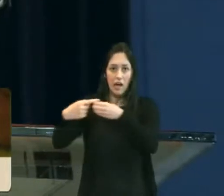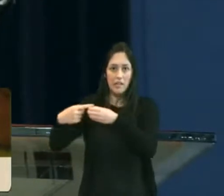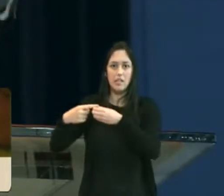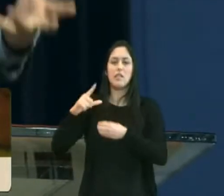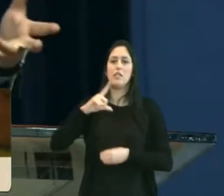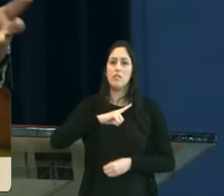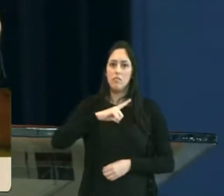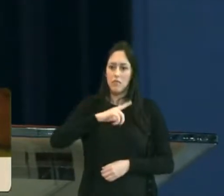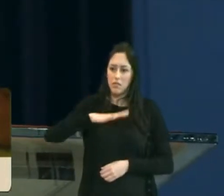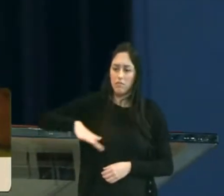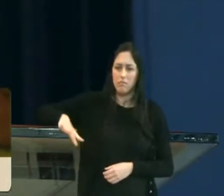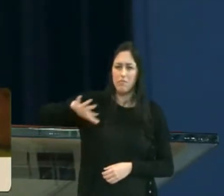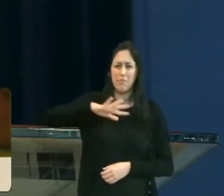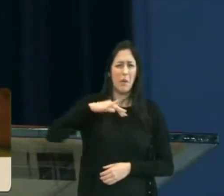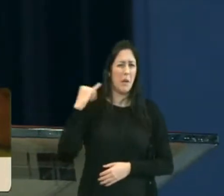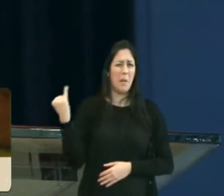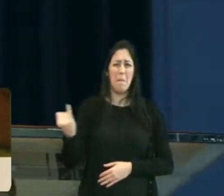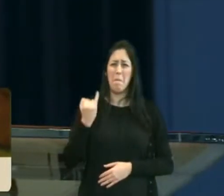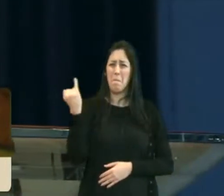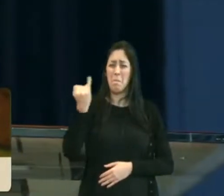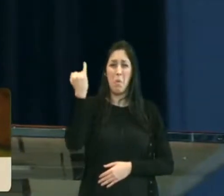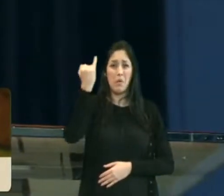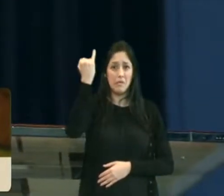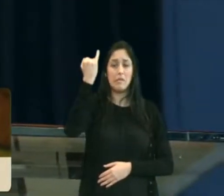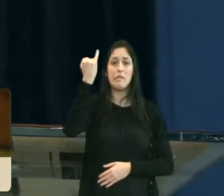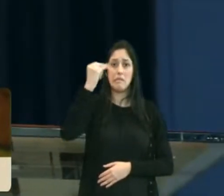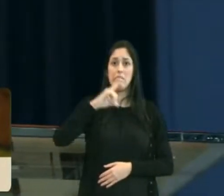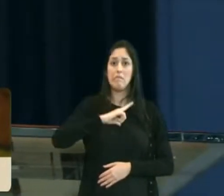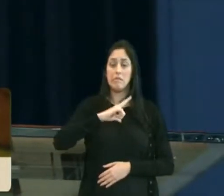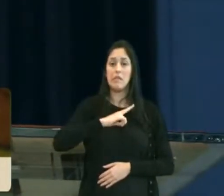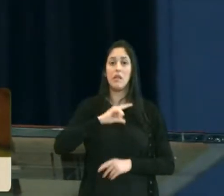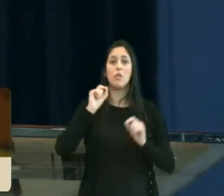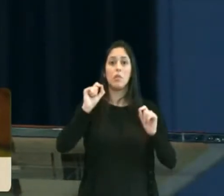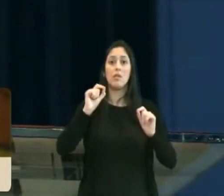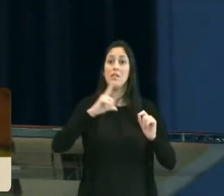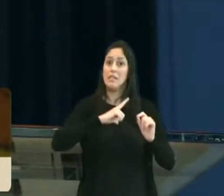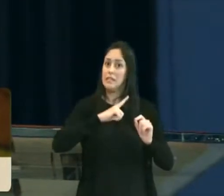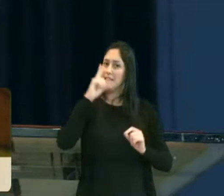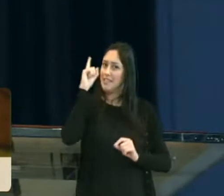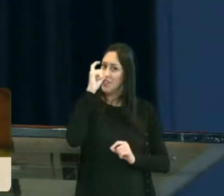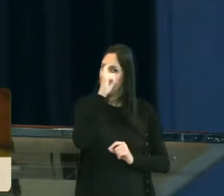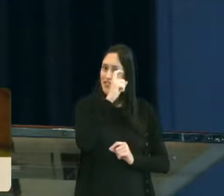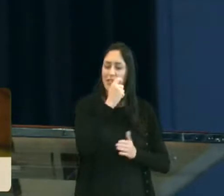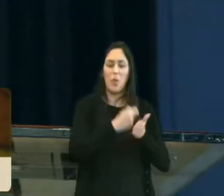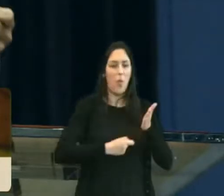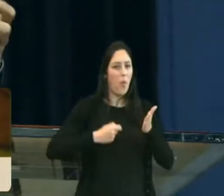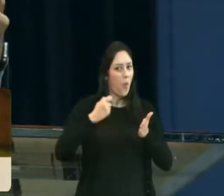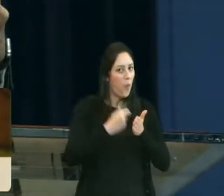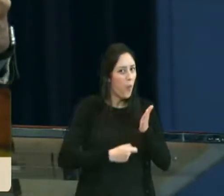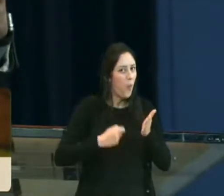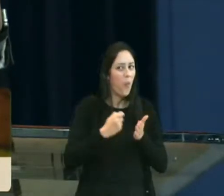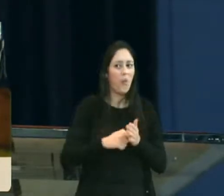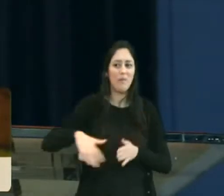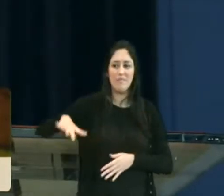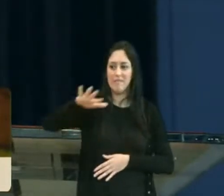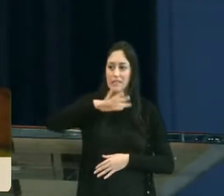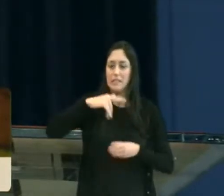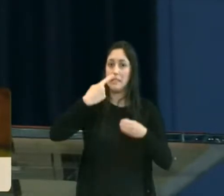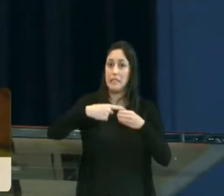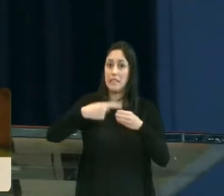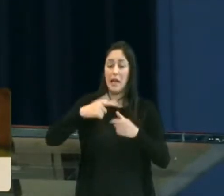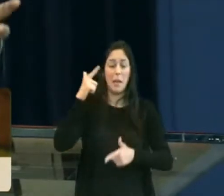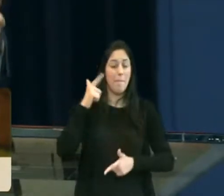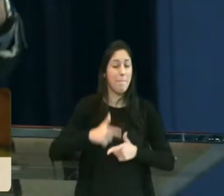comercial importante naqueles dias, mas um lugar de enfrentamento, um lugar de confronto, um lugar